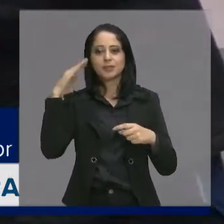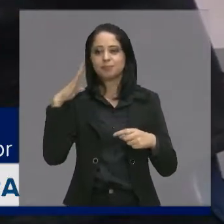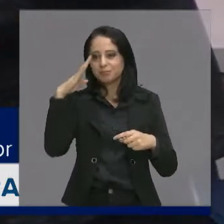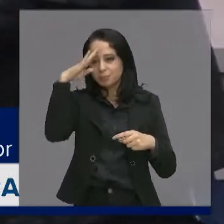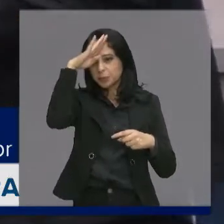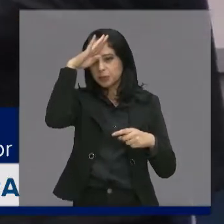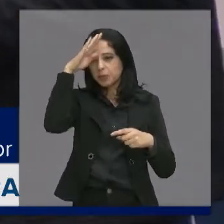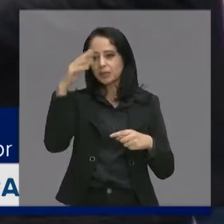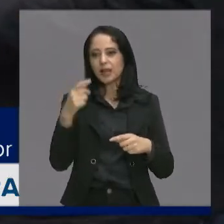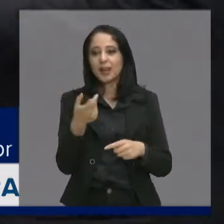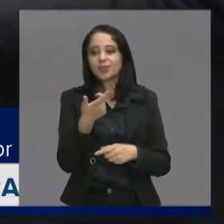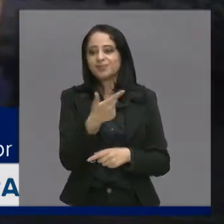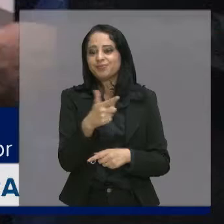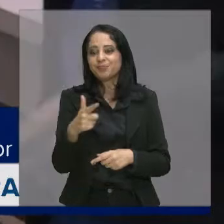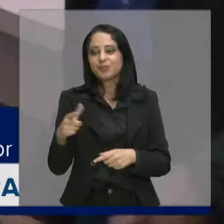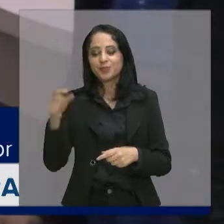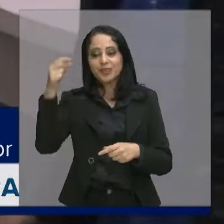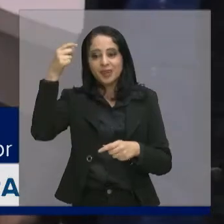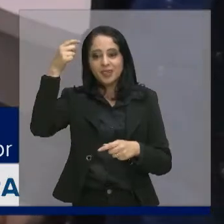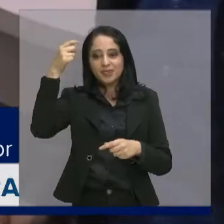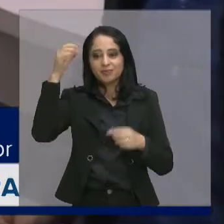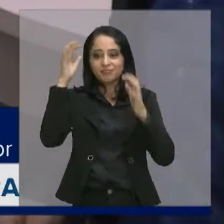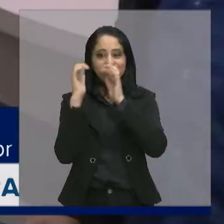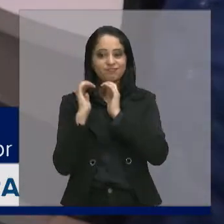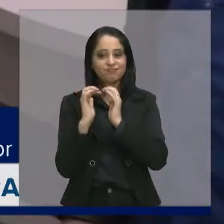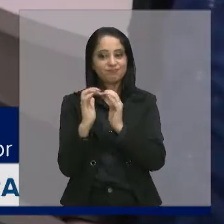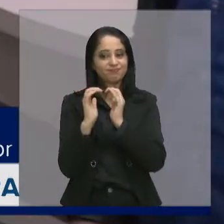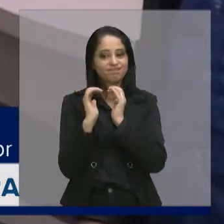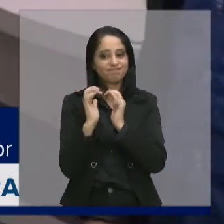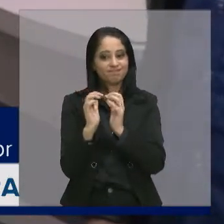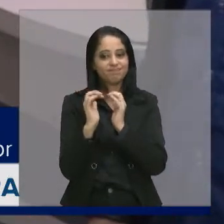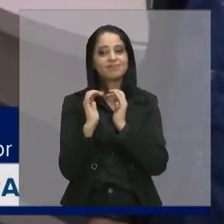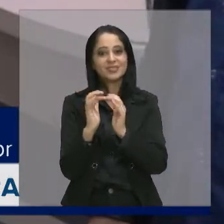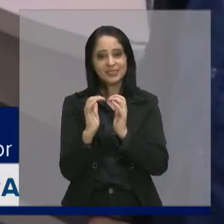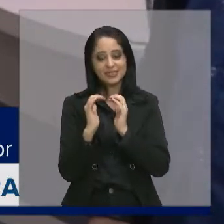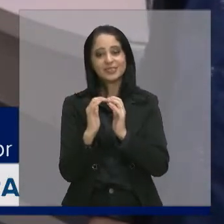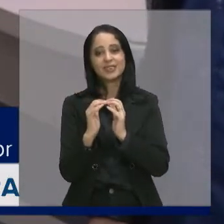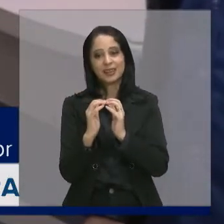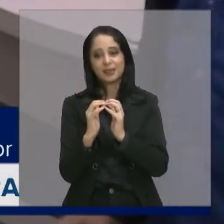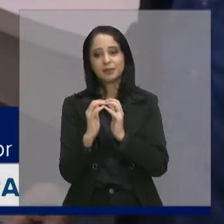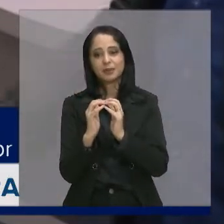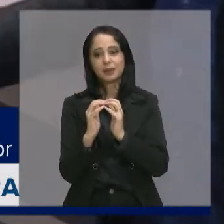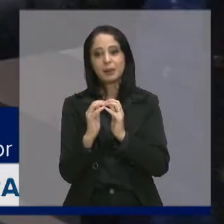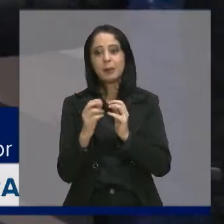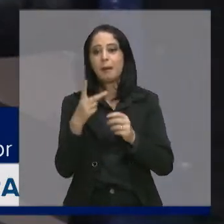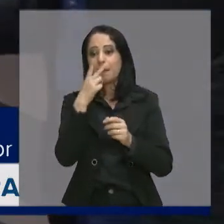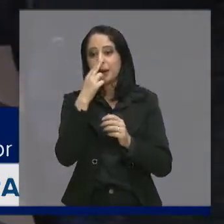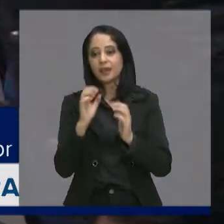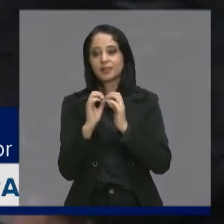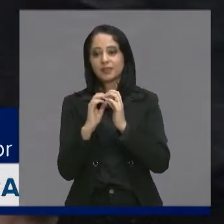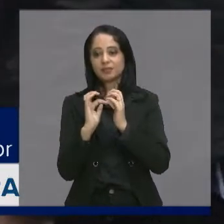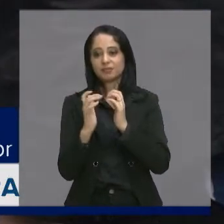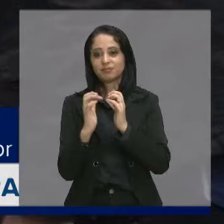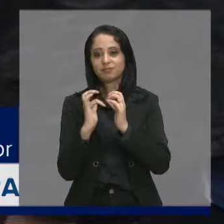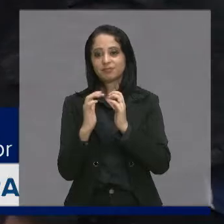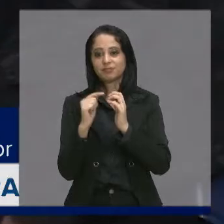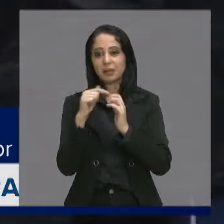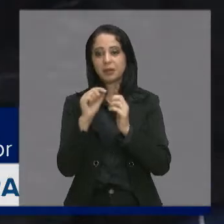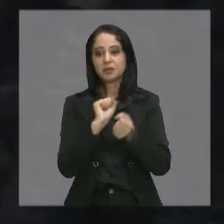neurônio. Eu falo que ele tem 2. Enquanto o outro tá dormindo, o outro ainda não acordou.